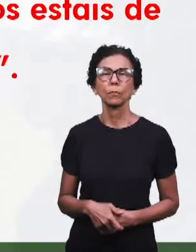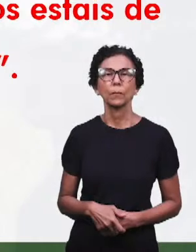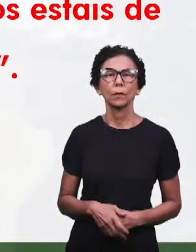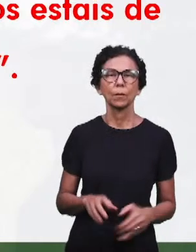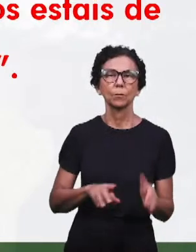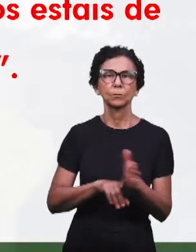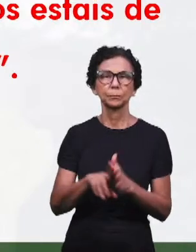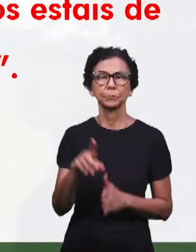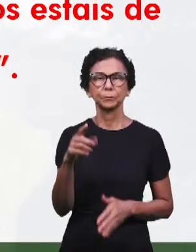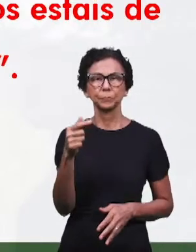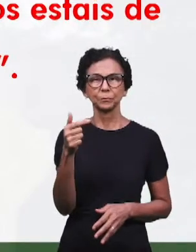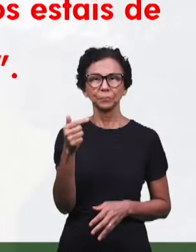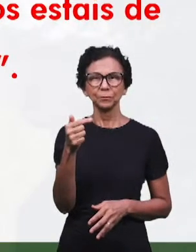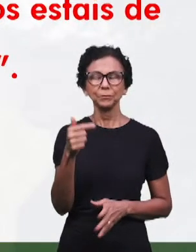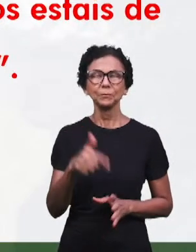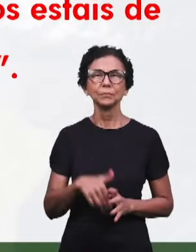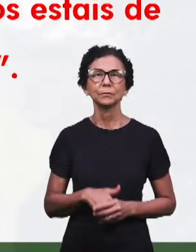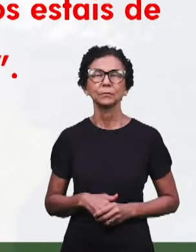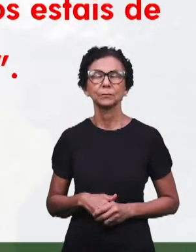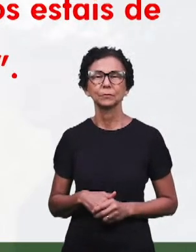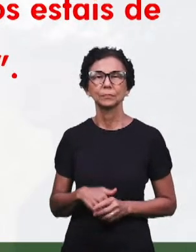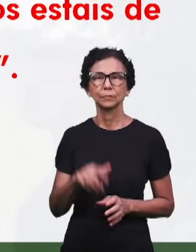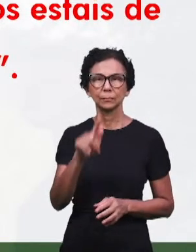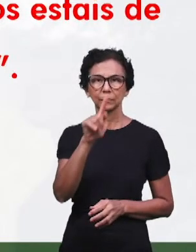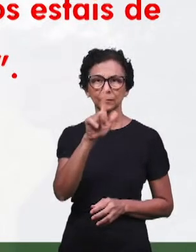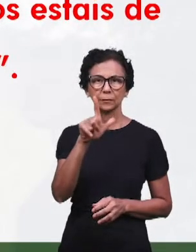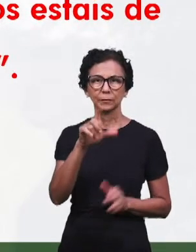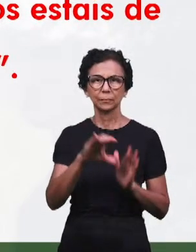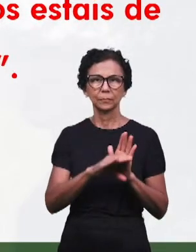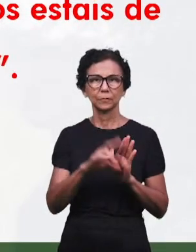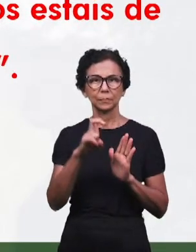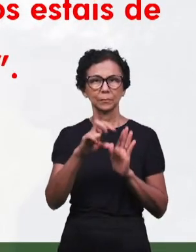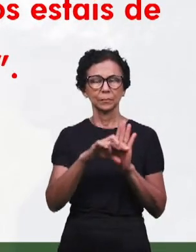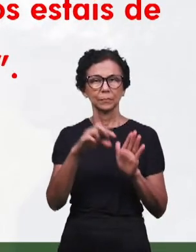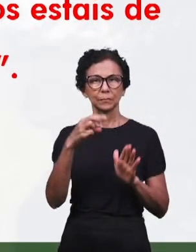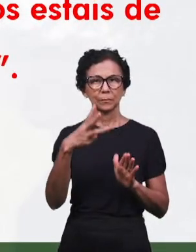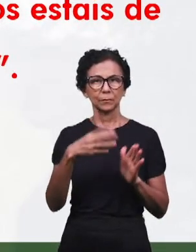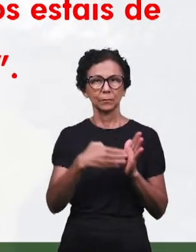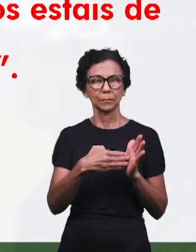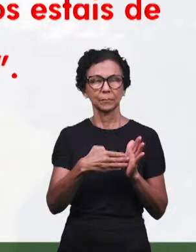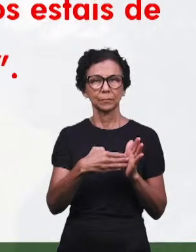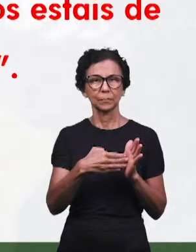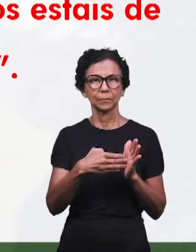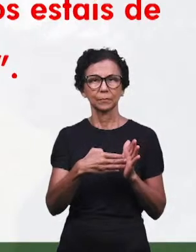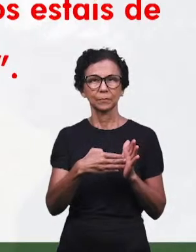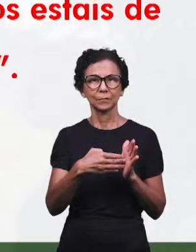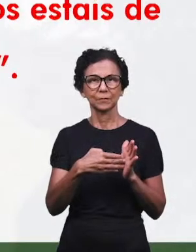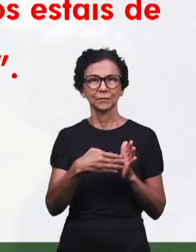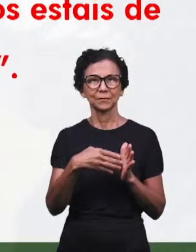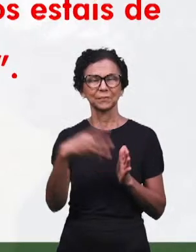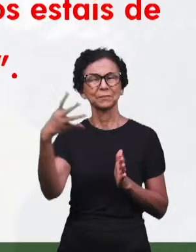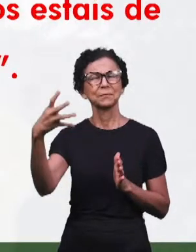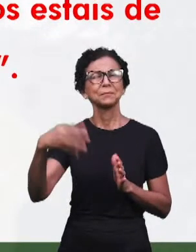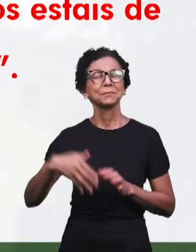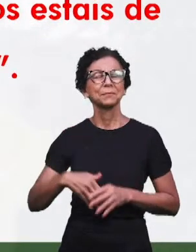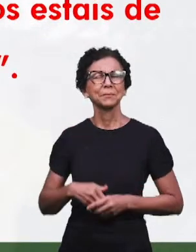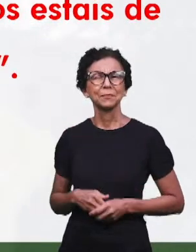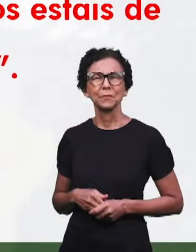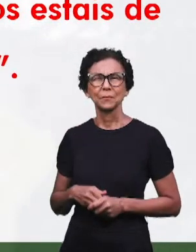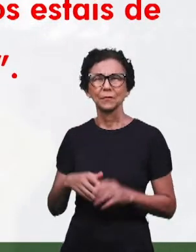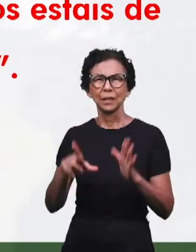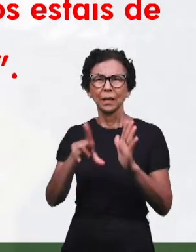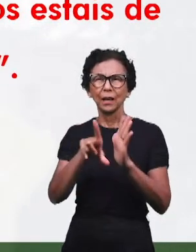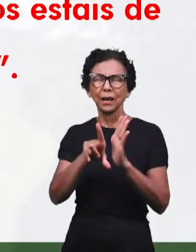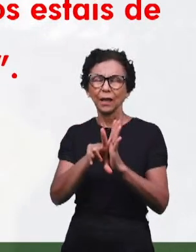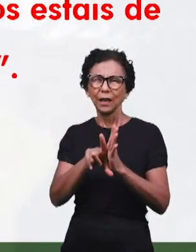Gálatas, capítulo 5, versos 3 e 4. Responda, quem guarda parte da lei está na graça? Aí agora,